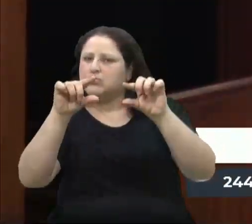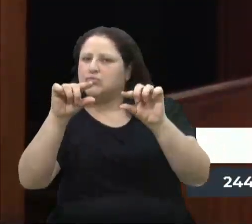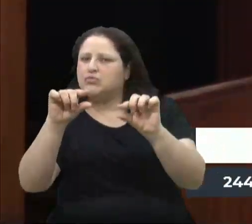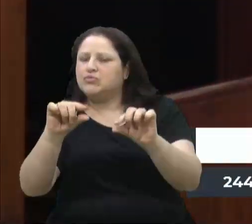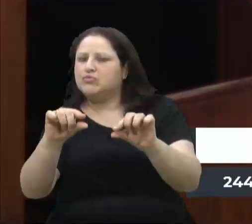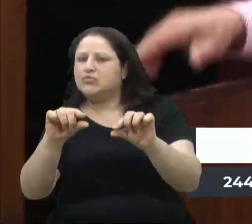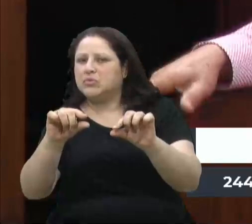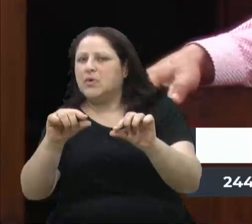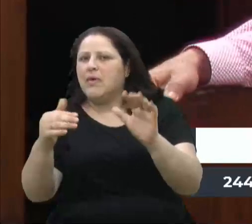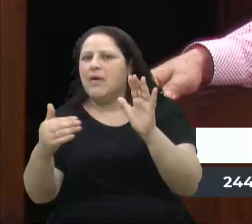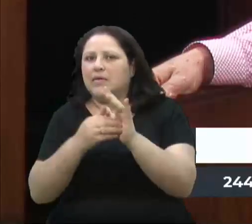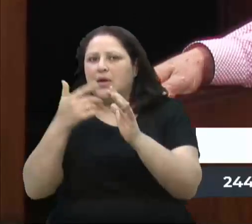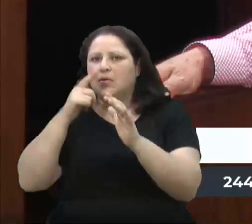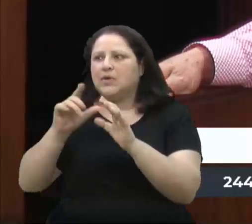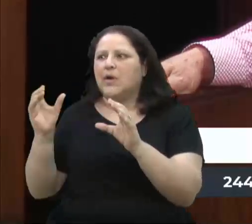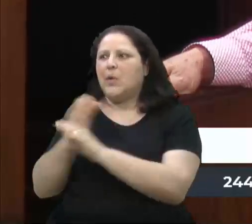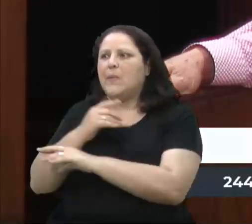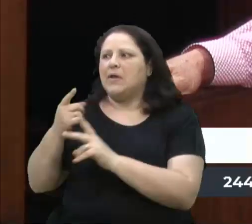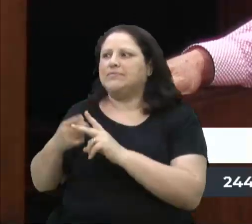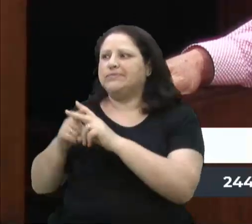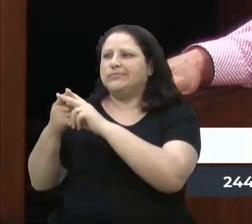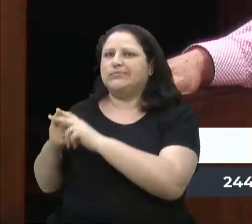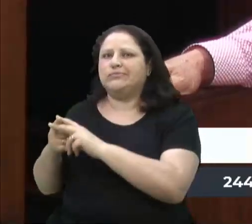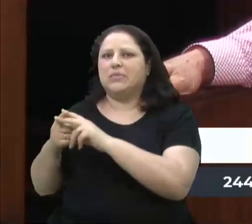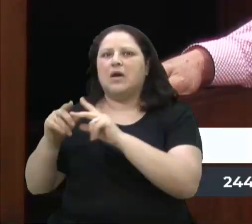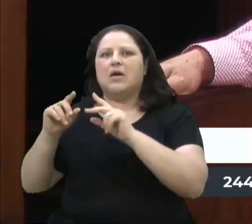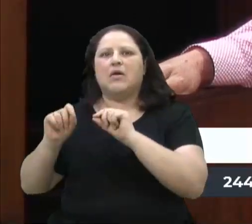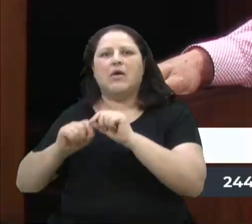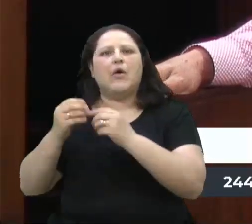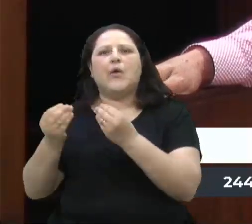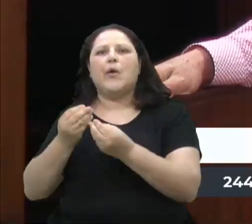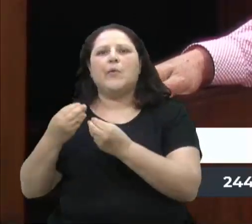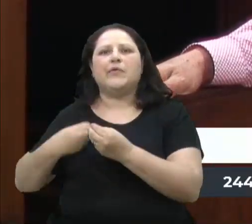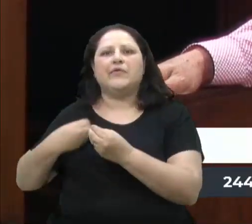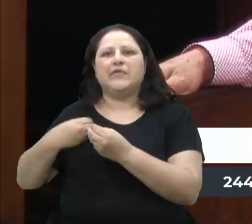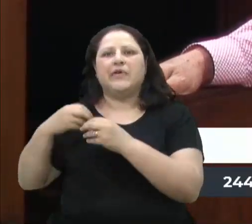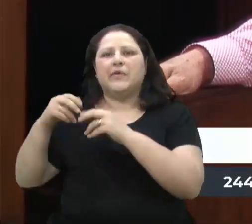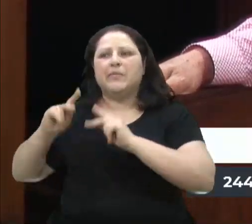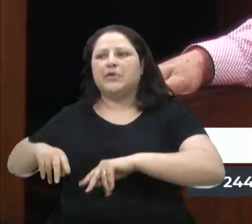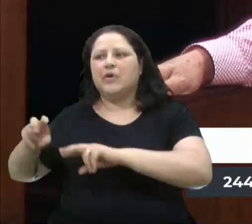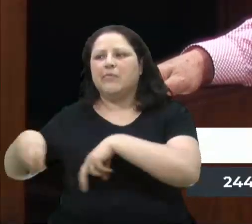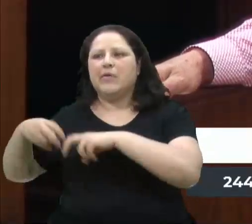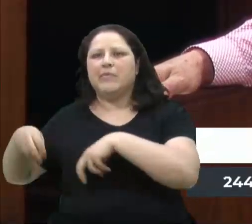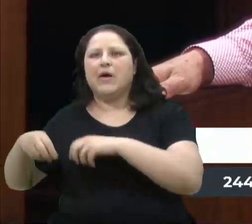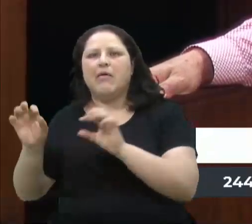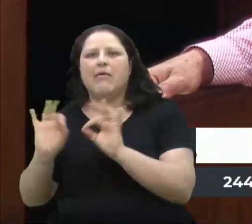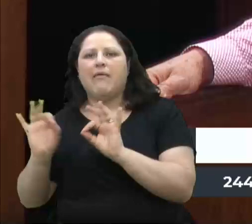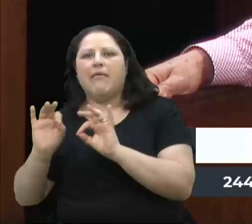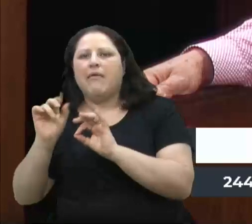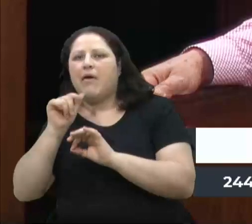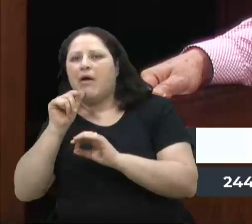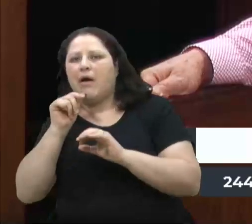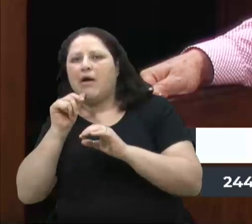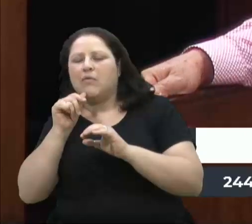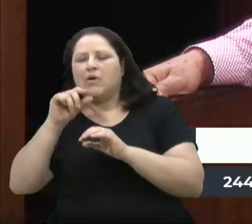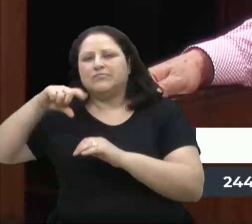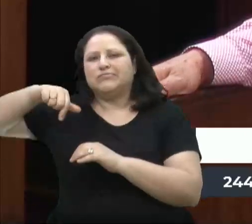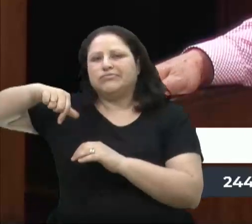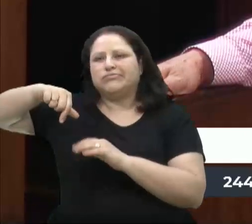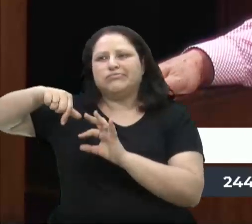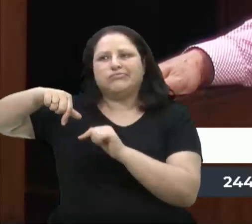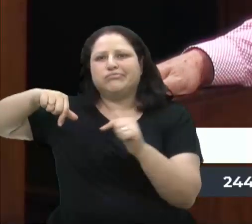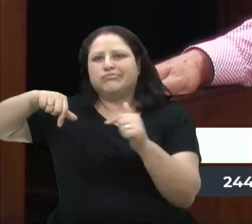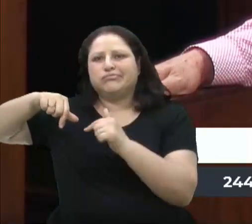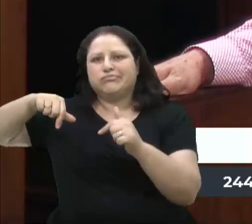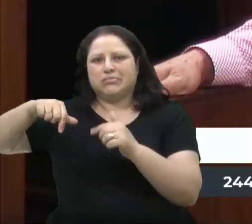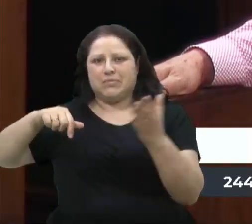aqueles agricultores que estão lá sem água. Eu sou um que trabalhei muito forte na distribuição de caixa de águas,